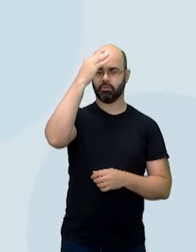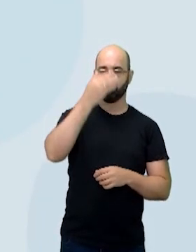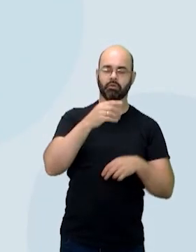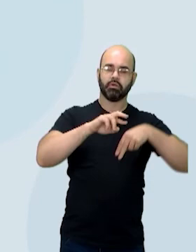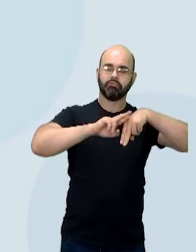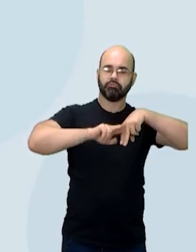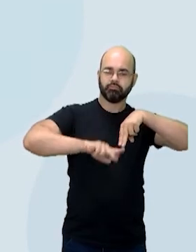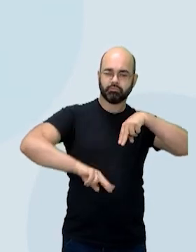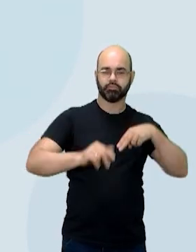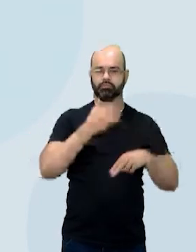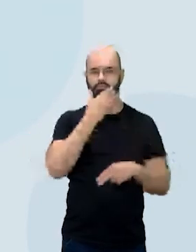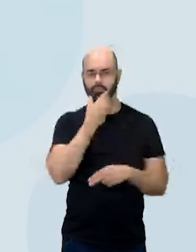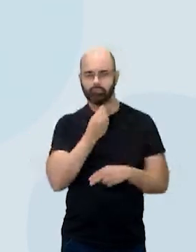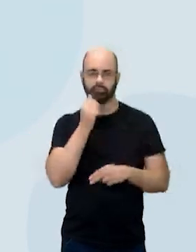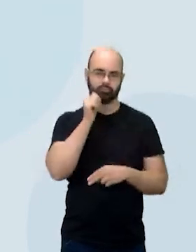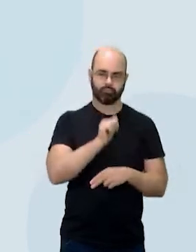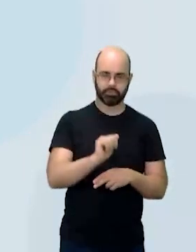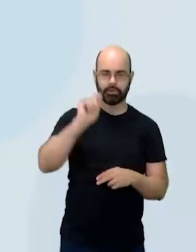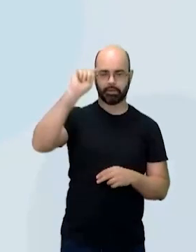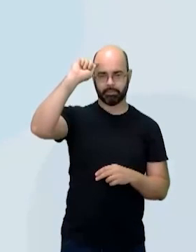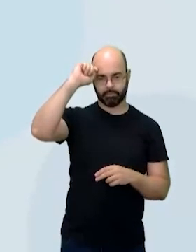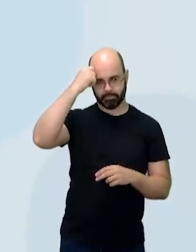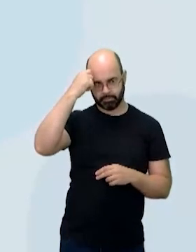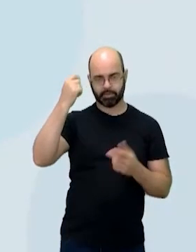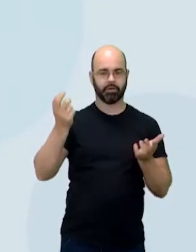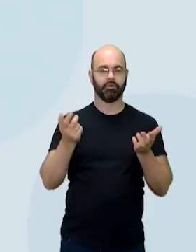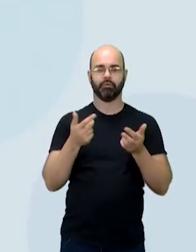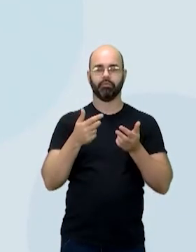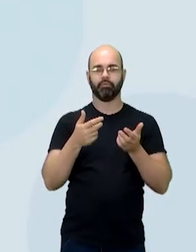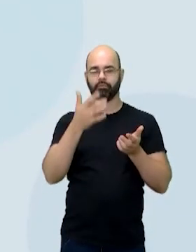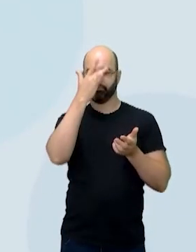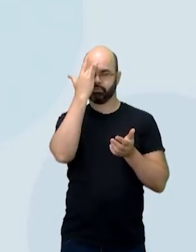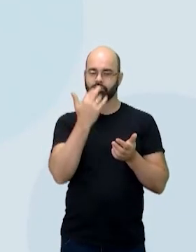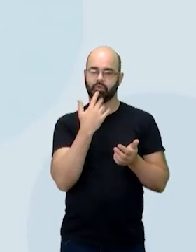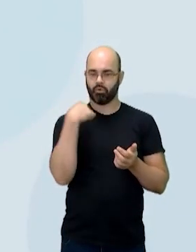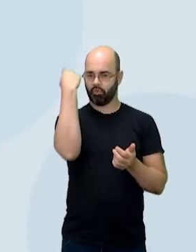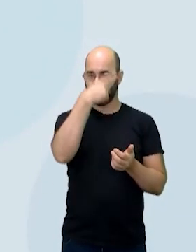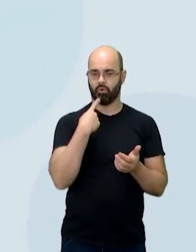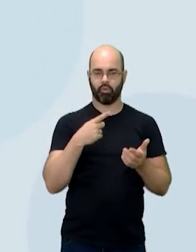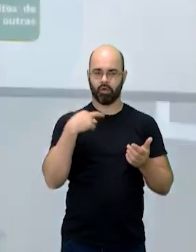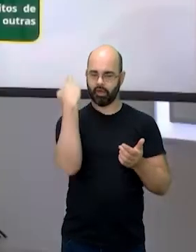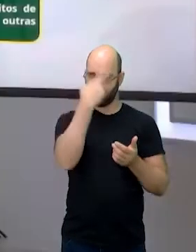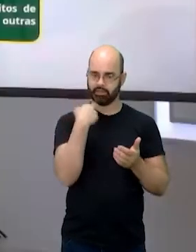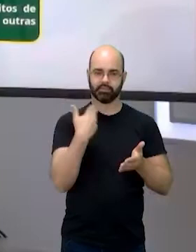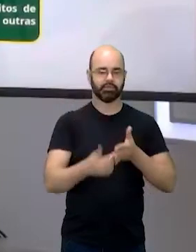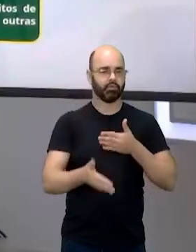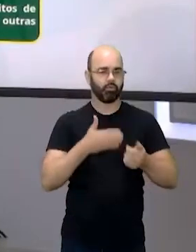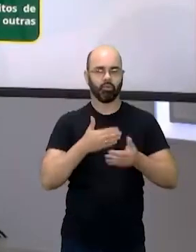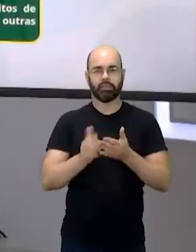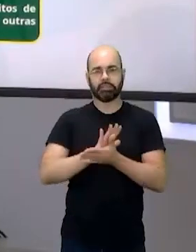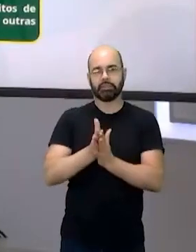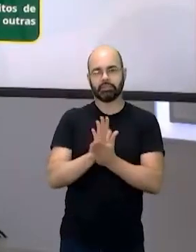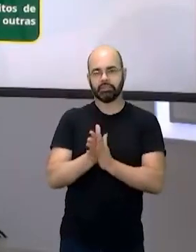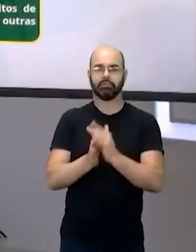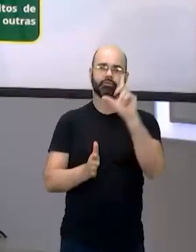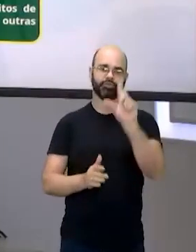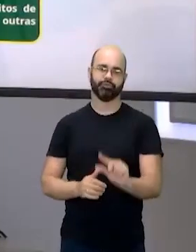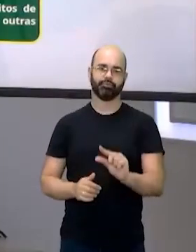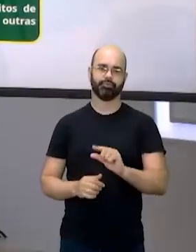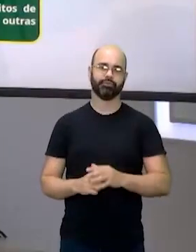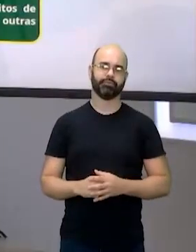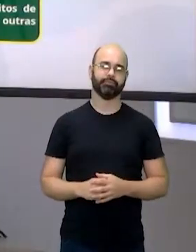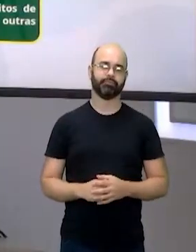ou quaisquer outras formas de discriminação. Muito obrigado, galera. A gente está chegando ao fim da aula. Queria agradecer aqui